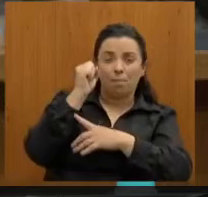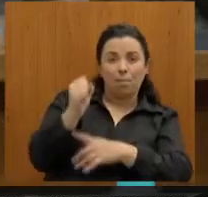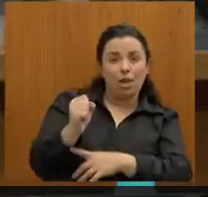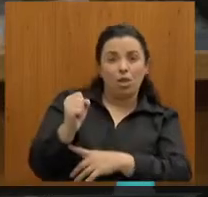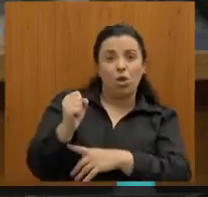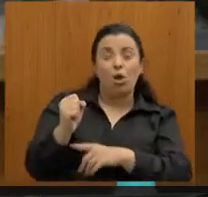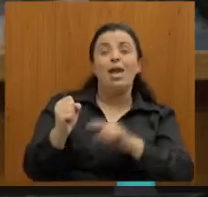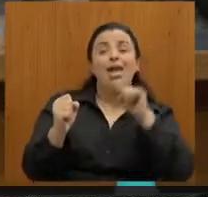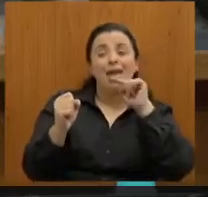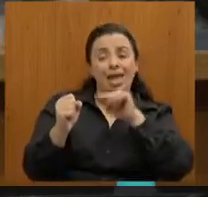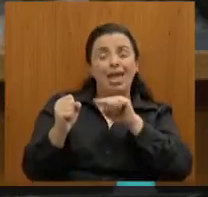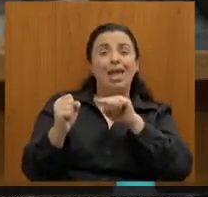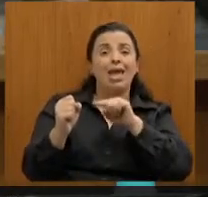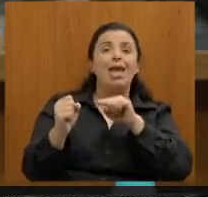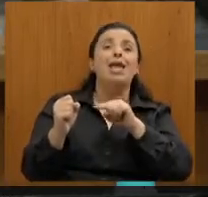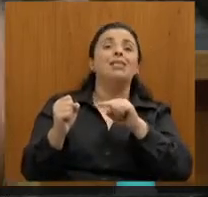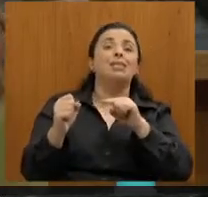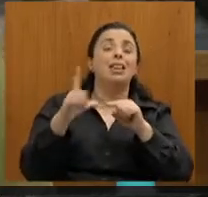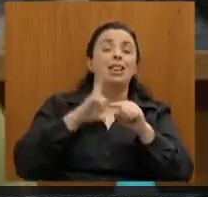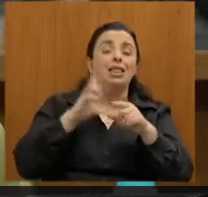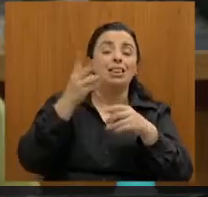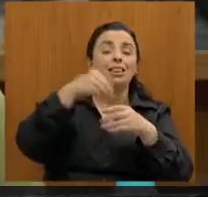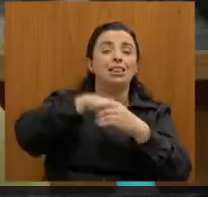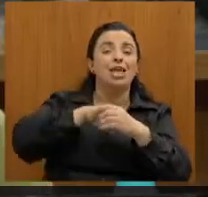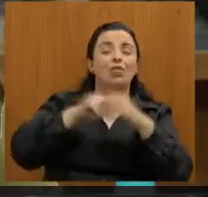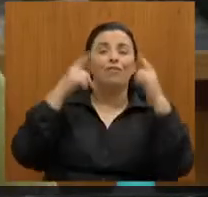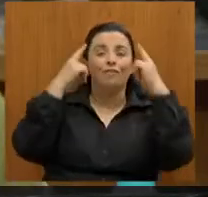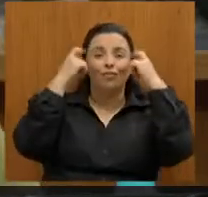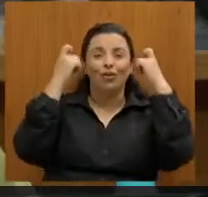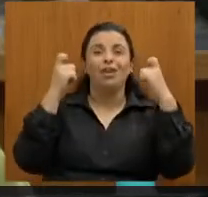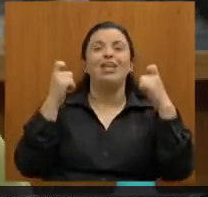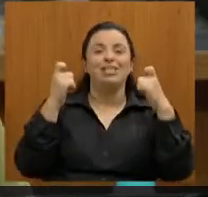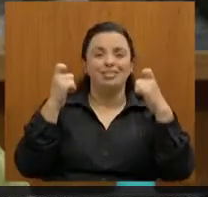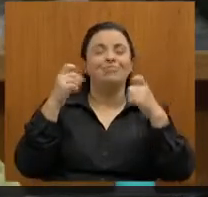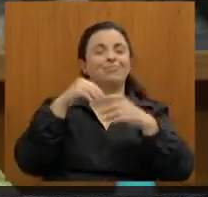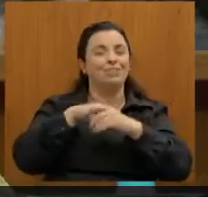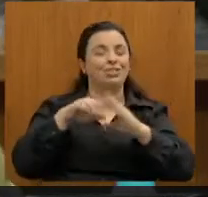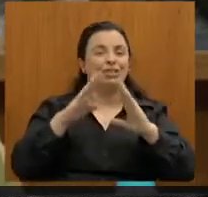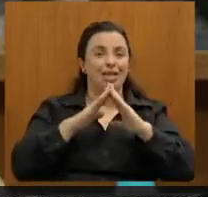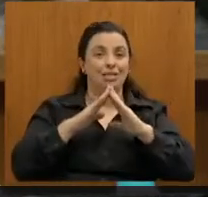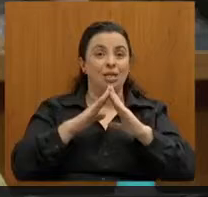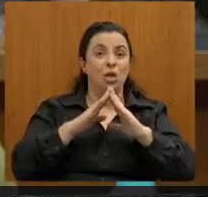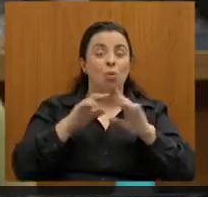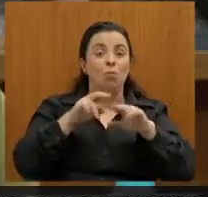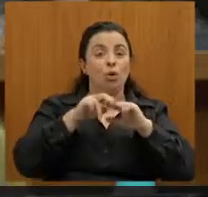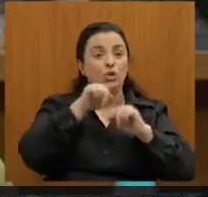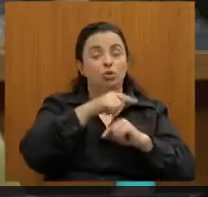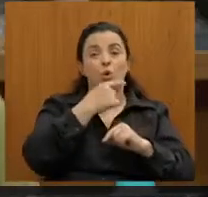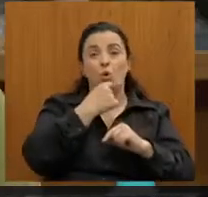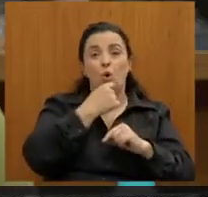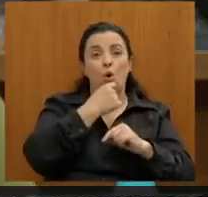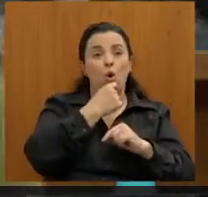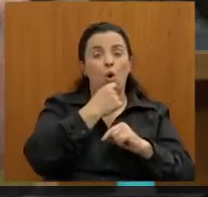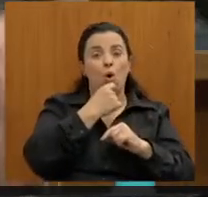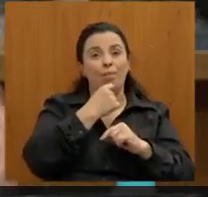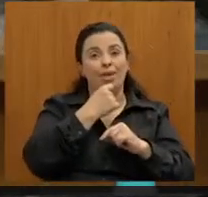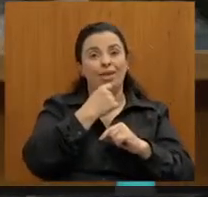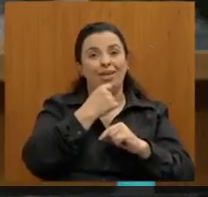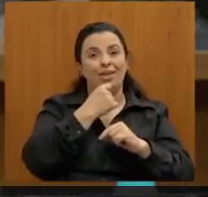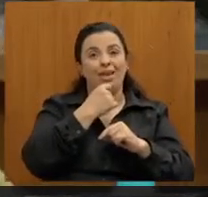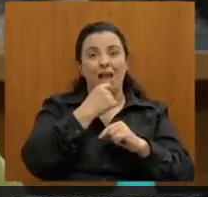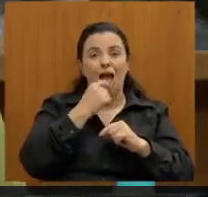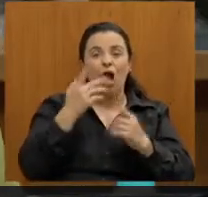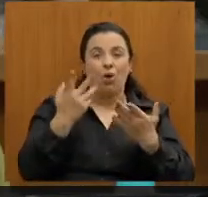a violência doméstica porque se este homem cometeu O homicídio na verdade o